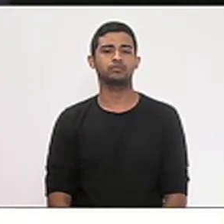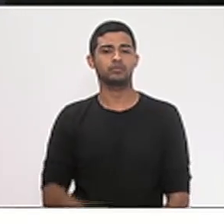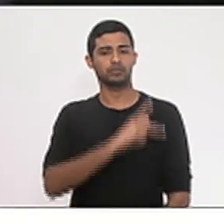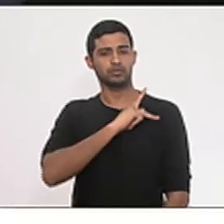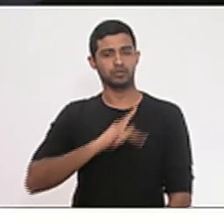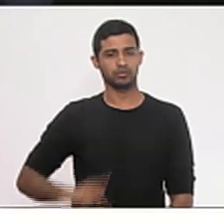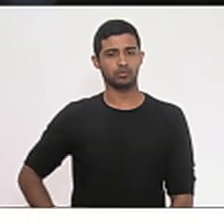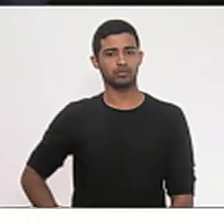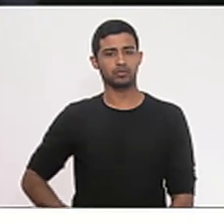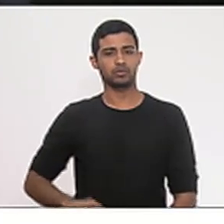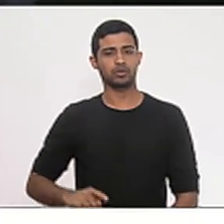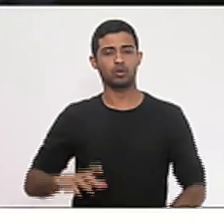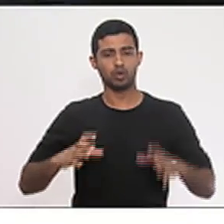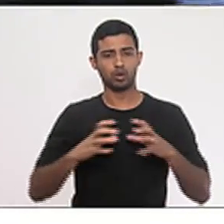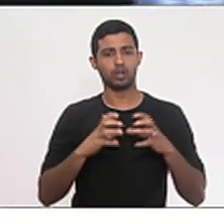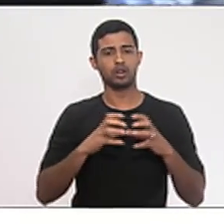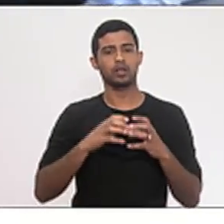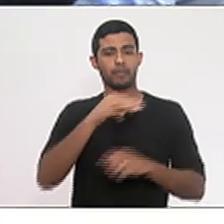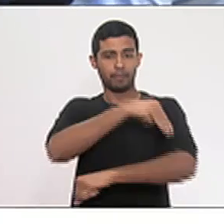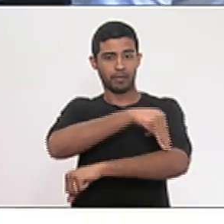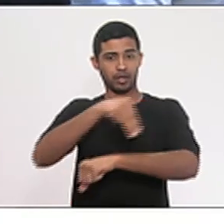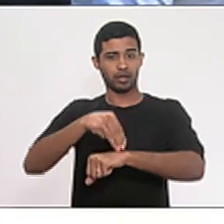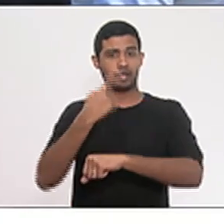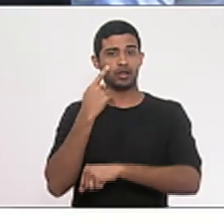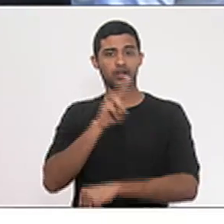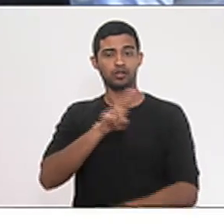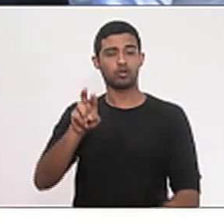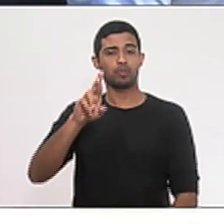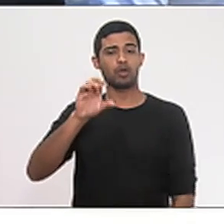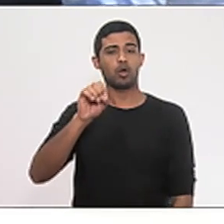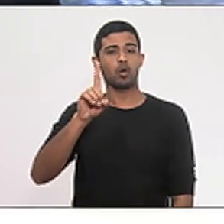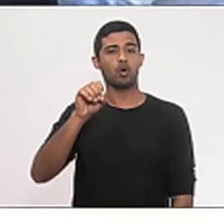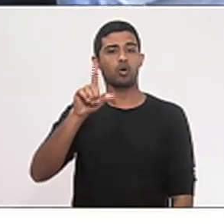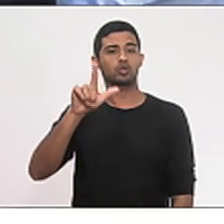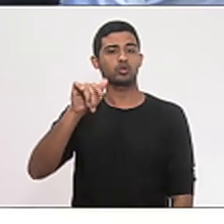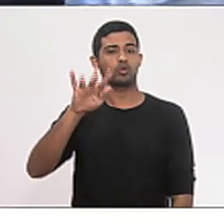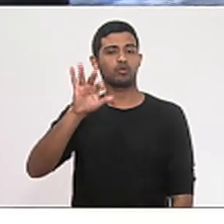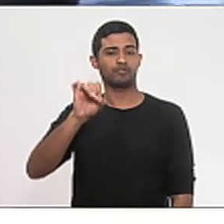presidente do Comitê Macaé, Rodolfo Coimbra,